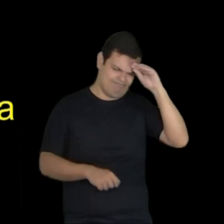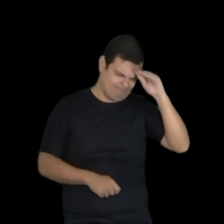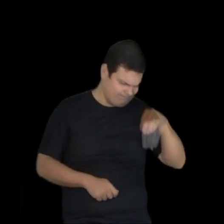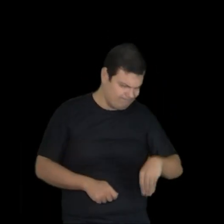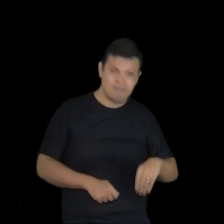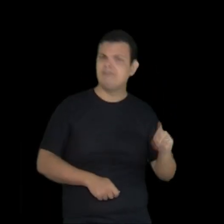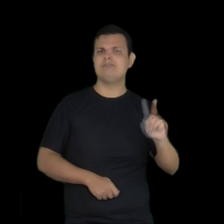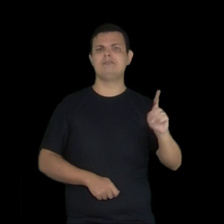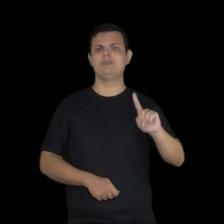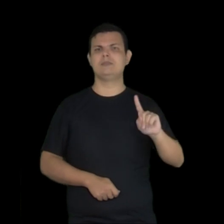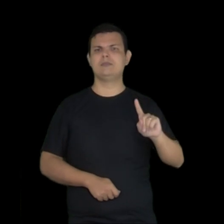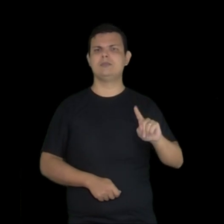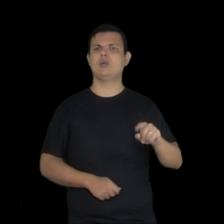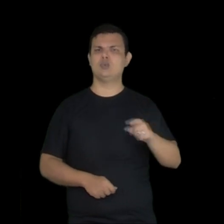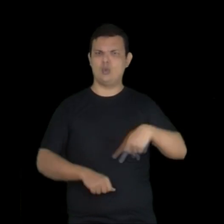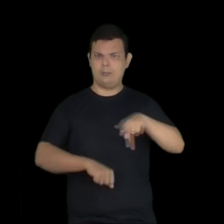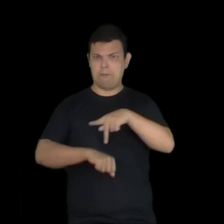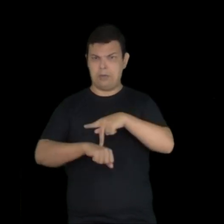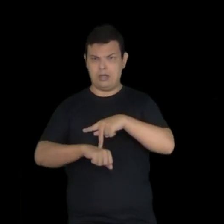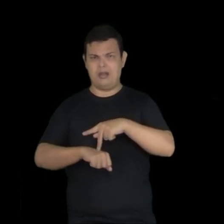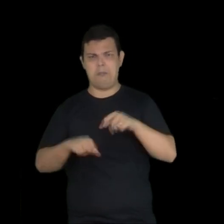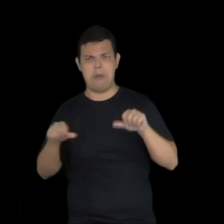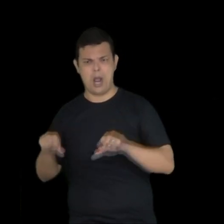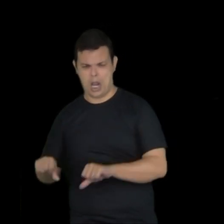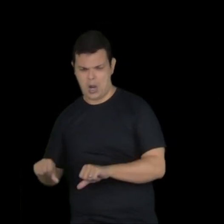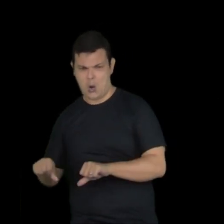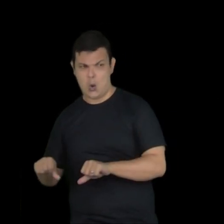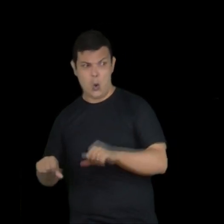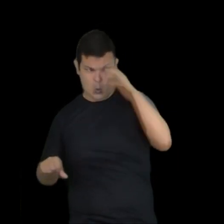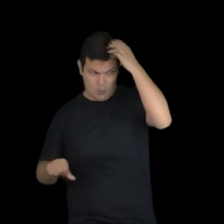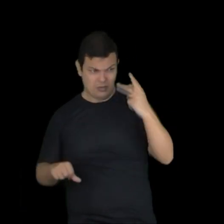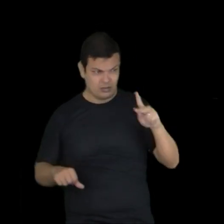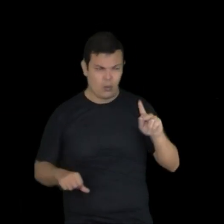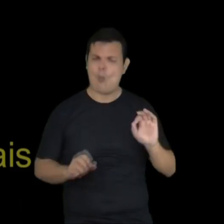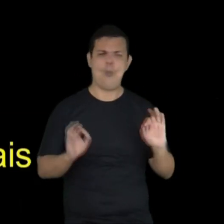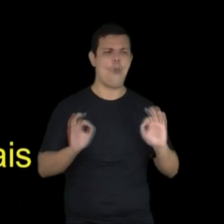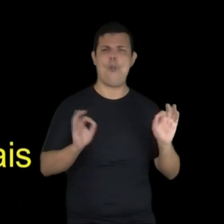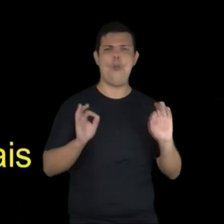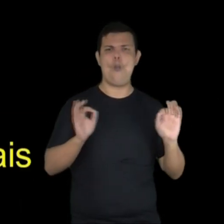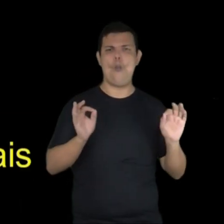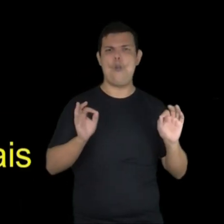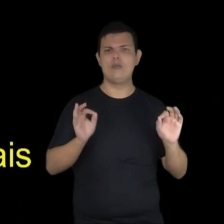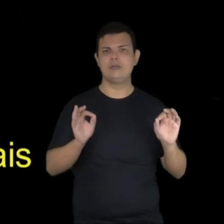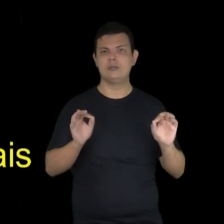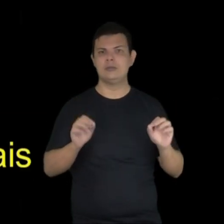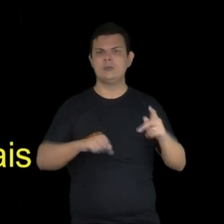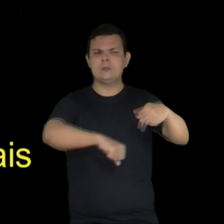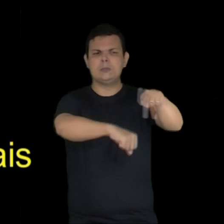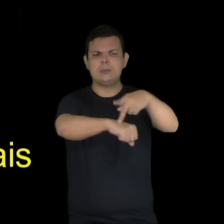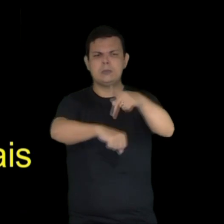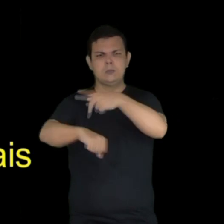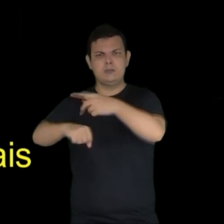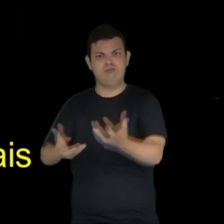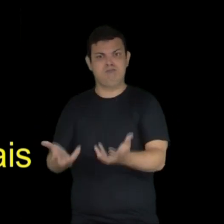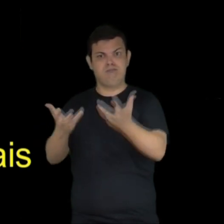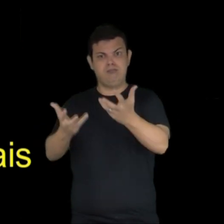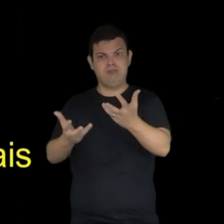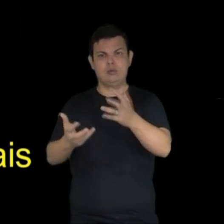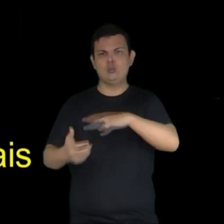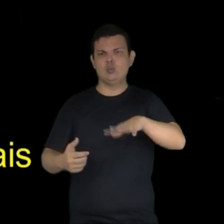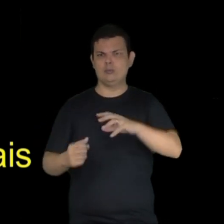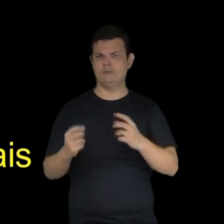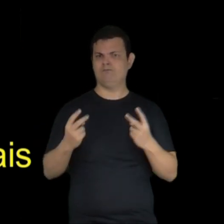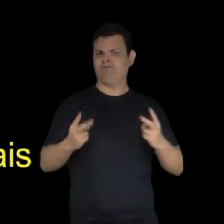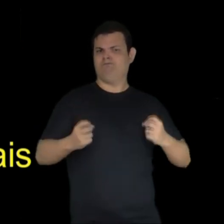derrotado. Se o nosso país vai mal, você não é o culpado. Nas potências mundiais, são